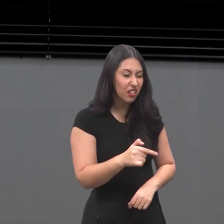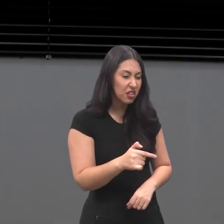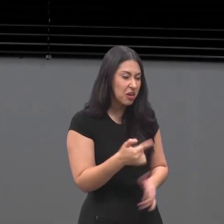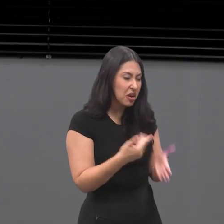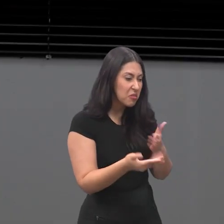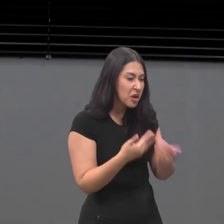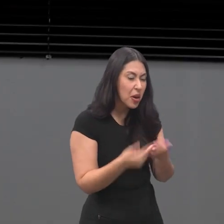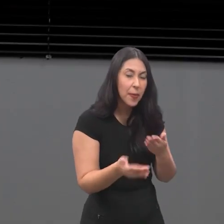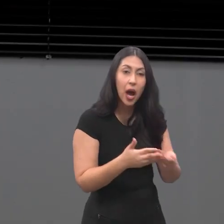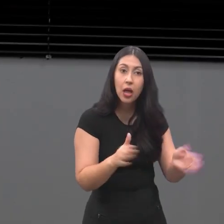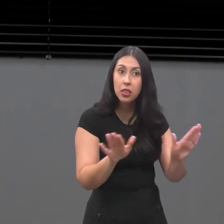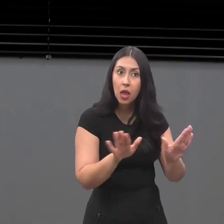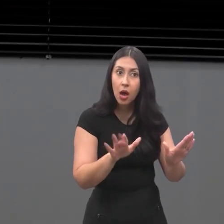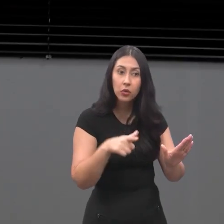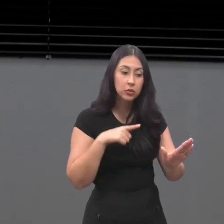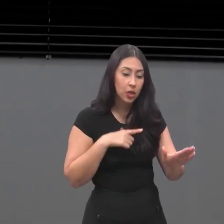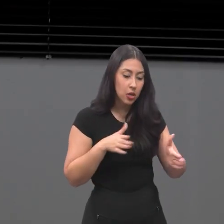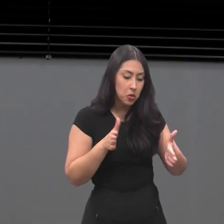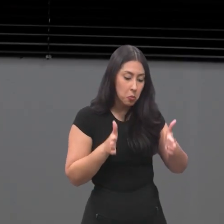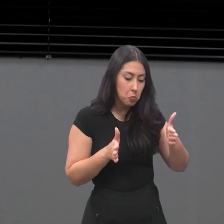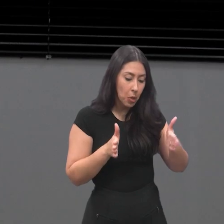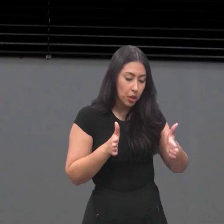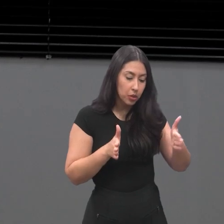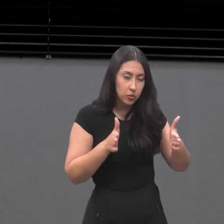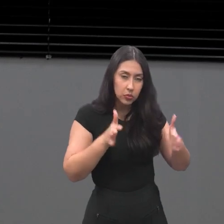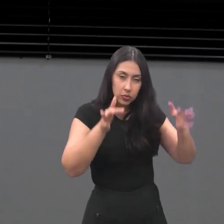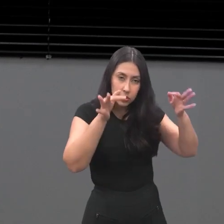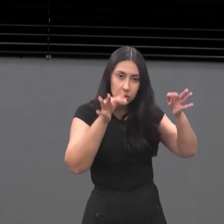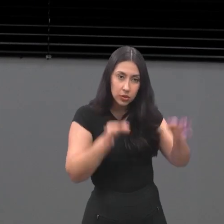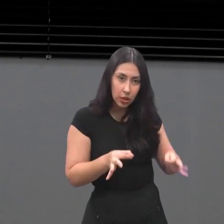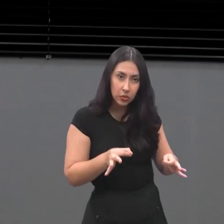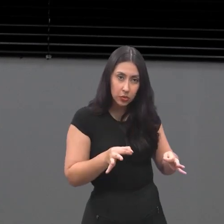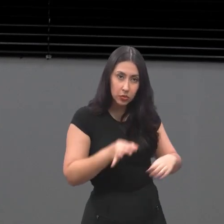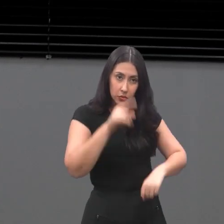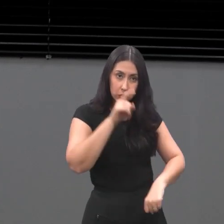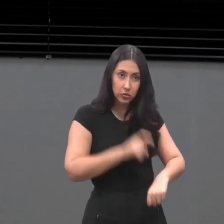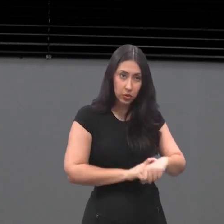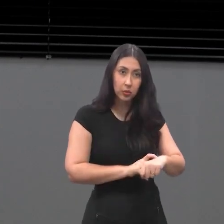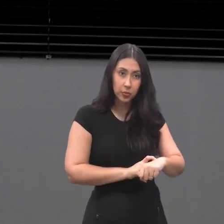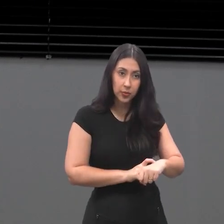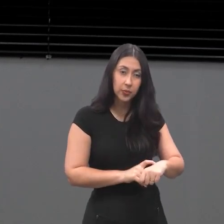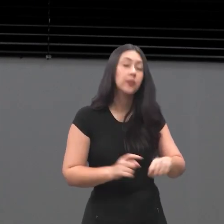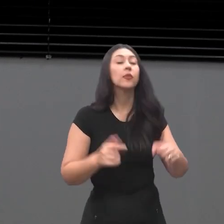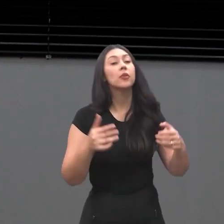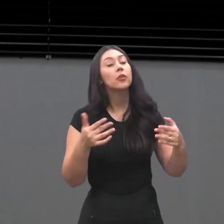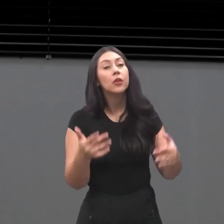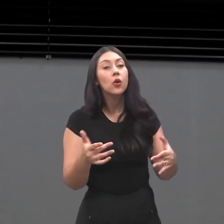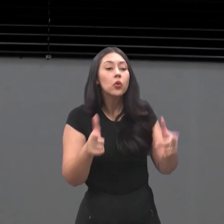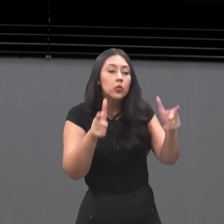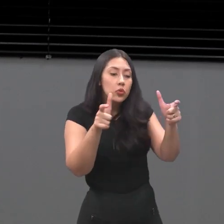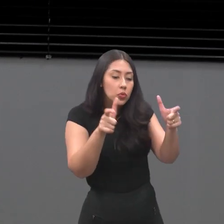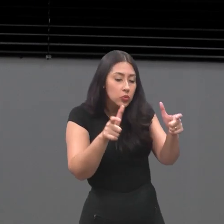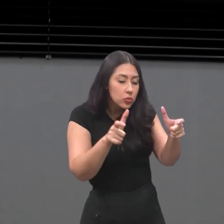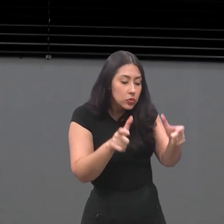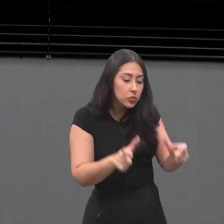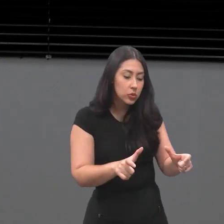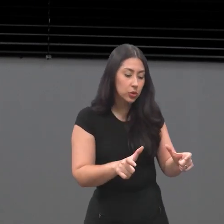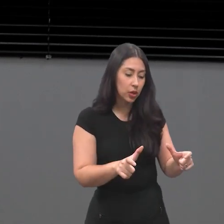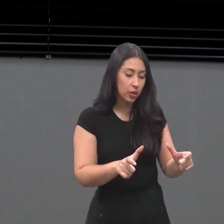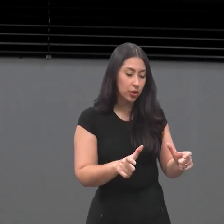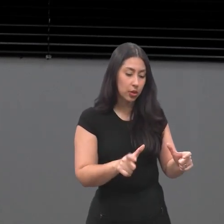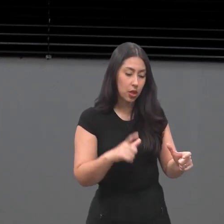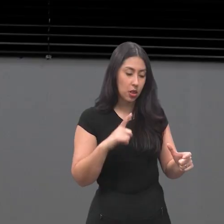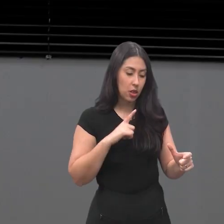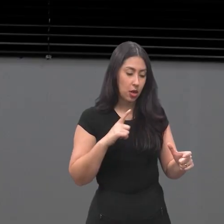flutuando no espaço, ele está dentro de um espaço geográfico e temporal. Então, ele está assentado de uma certa